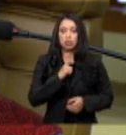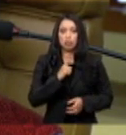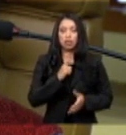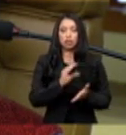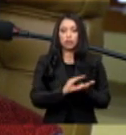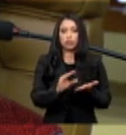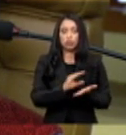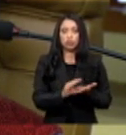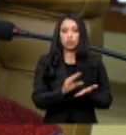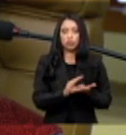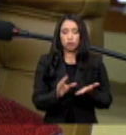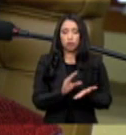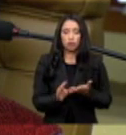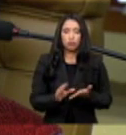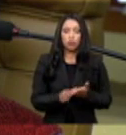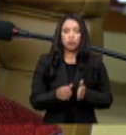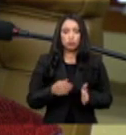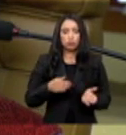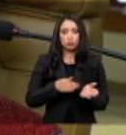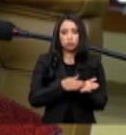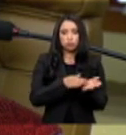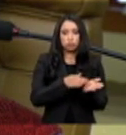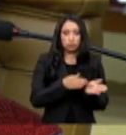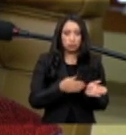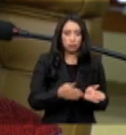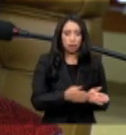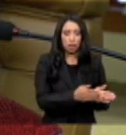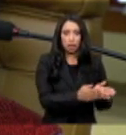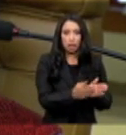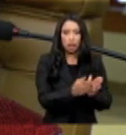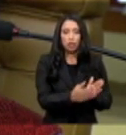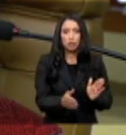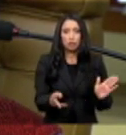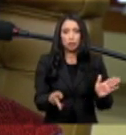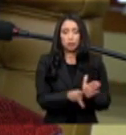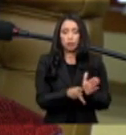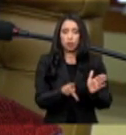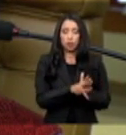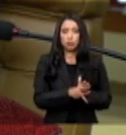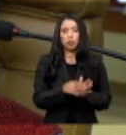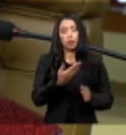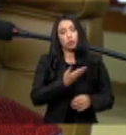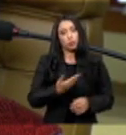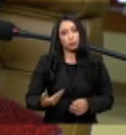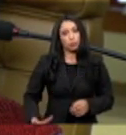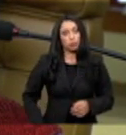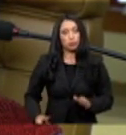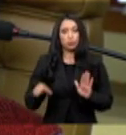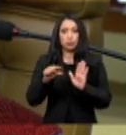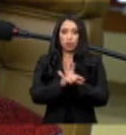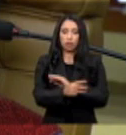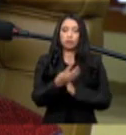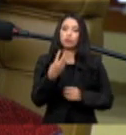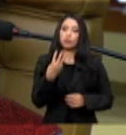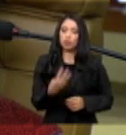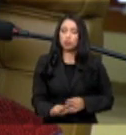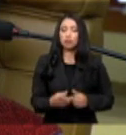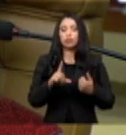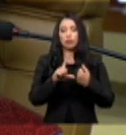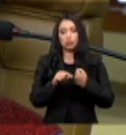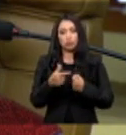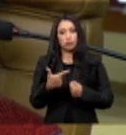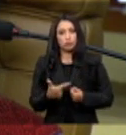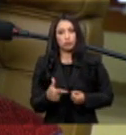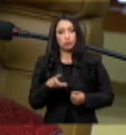contratos em malha própria ou naquelas de interesse da administração pública. Parágrafo 3º do mesmo artigo